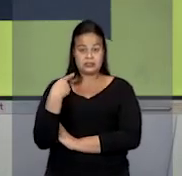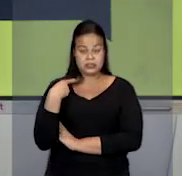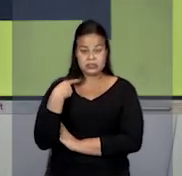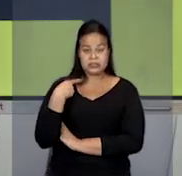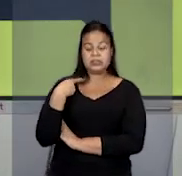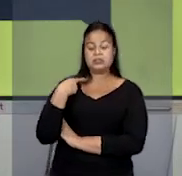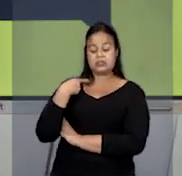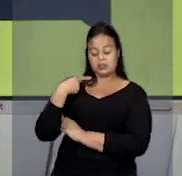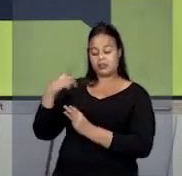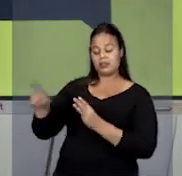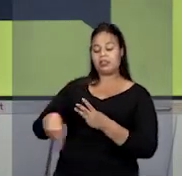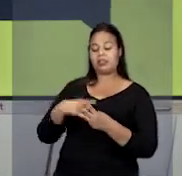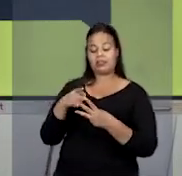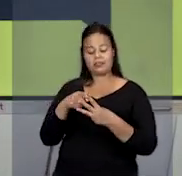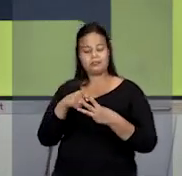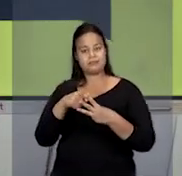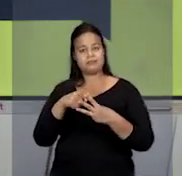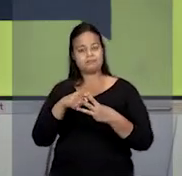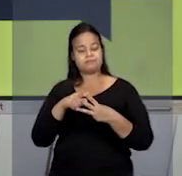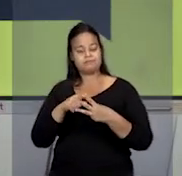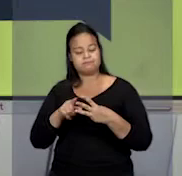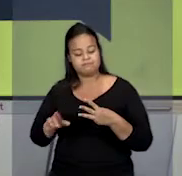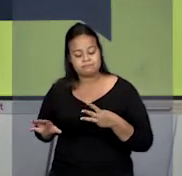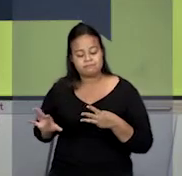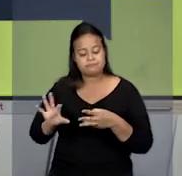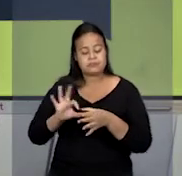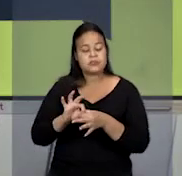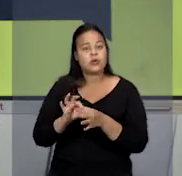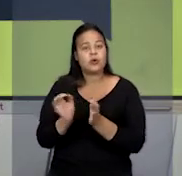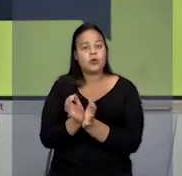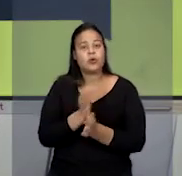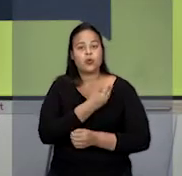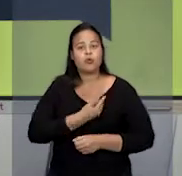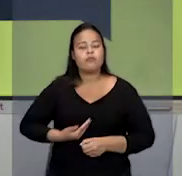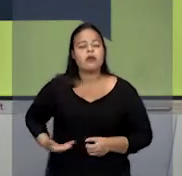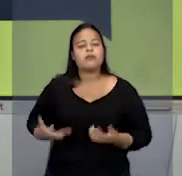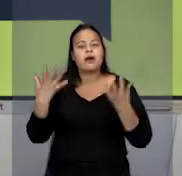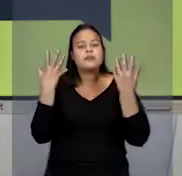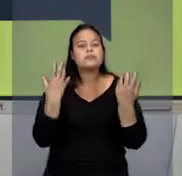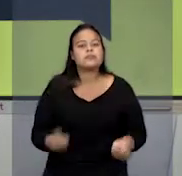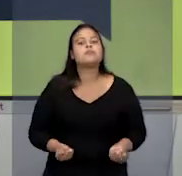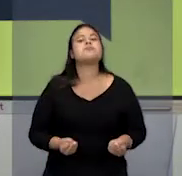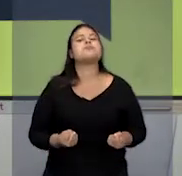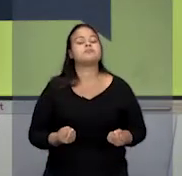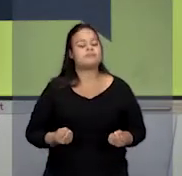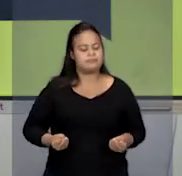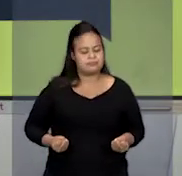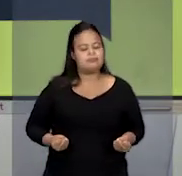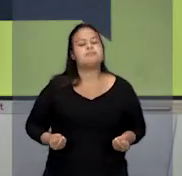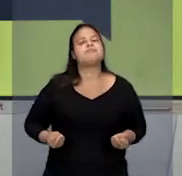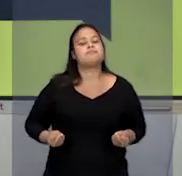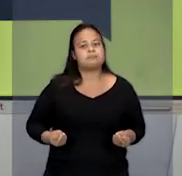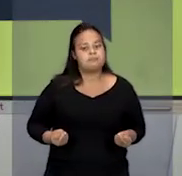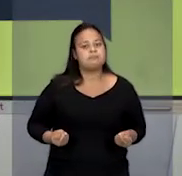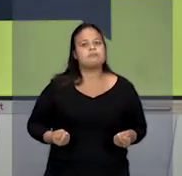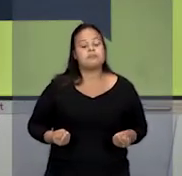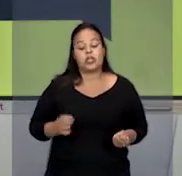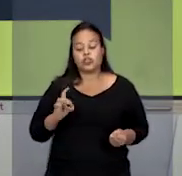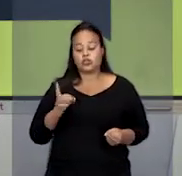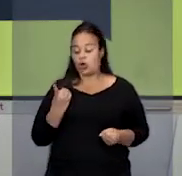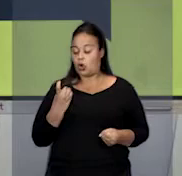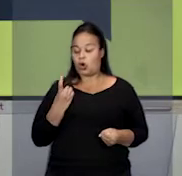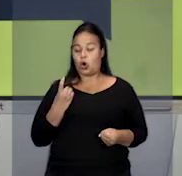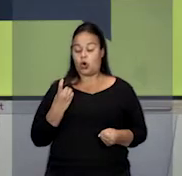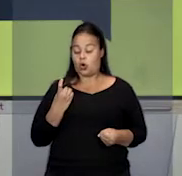membros ali do governo, resolve assumir interinamente, assumir somente ele, né,